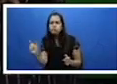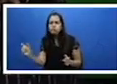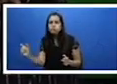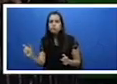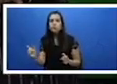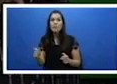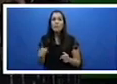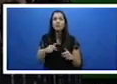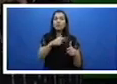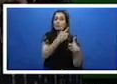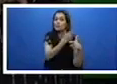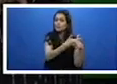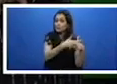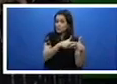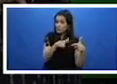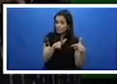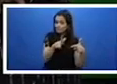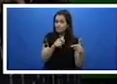Dividir,